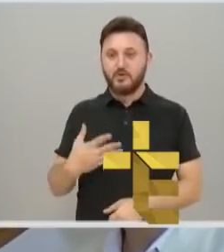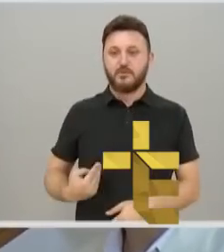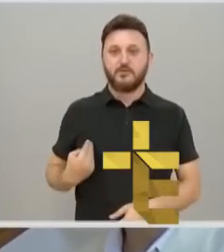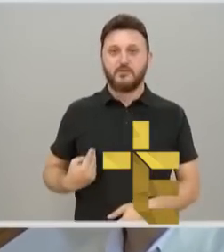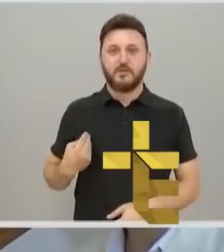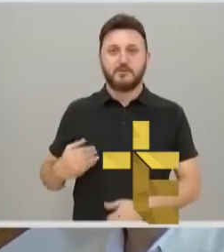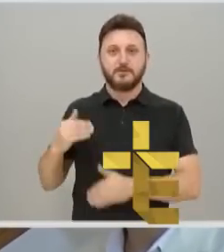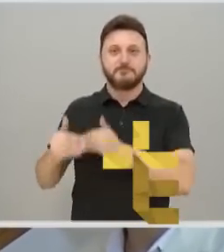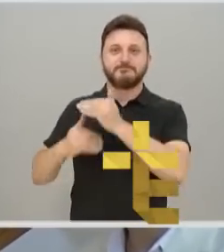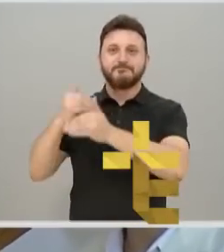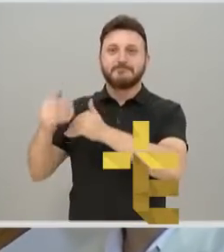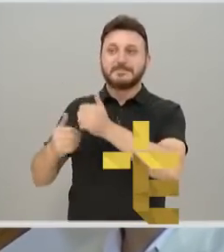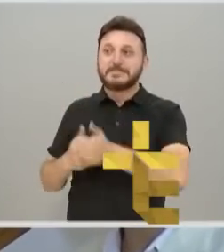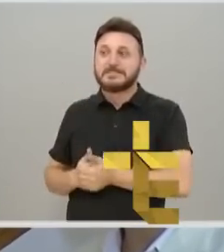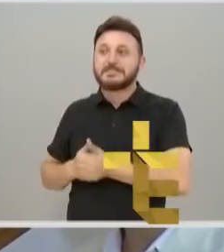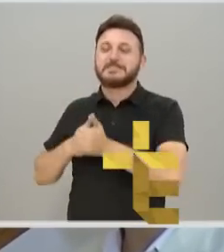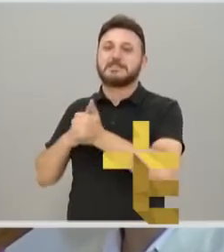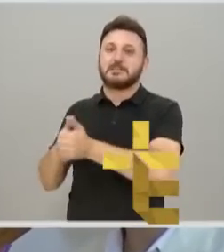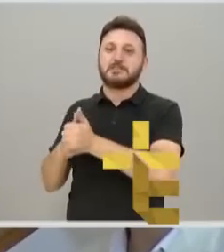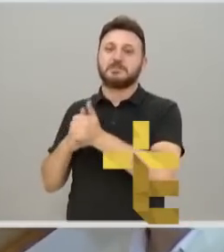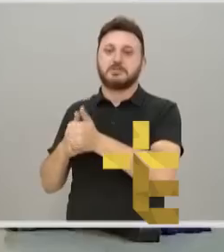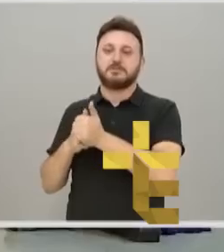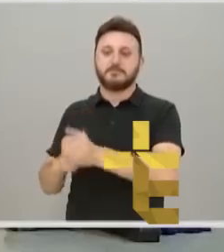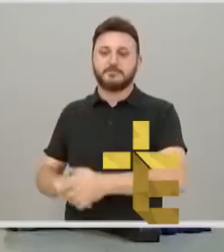Jerusalém, siga-o